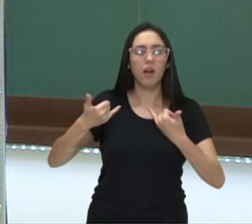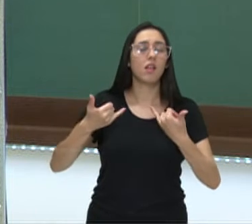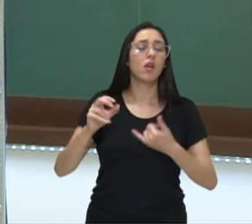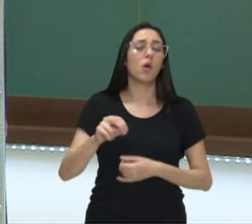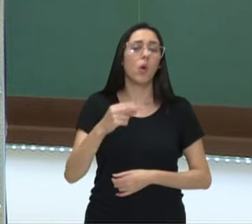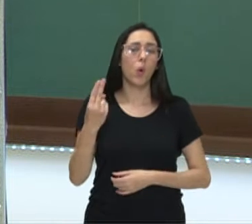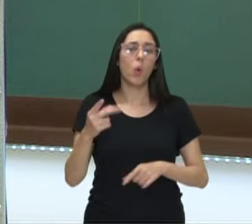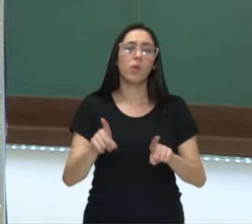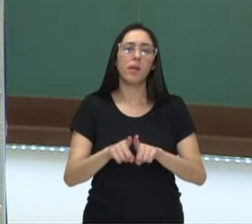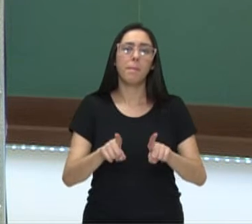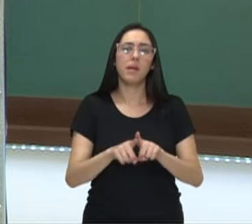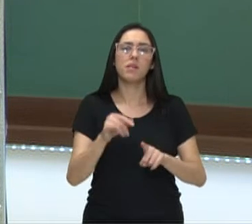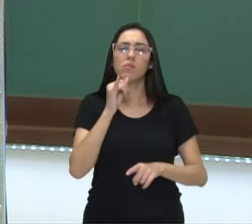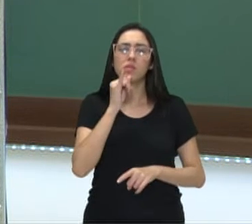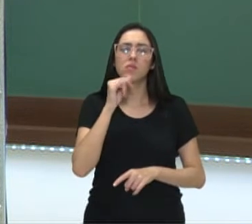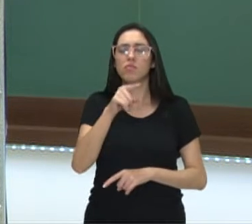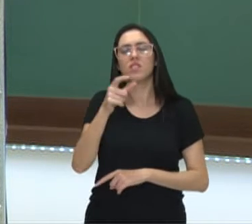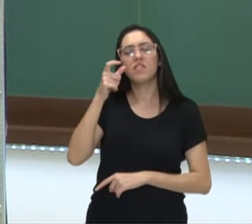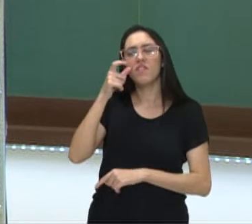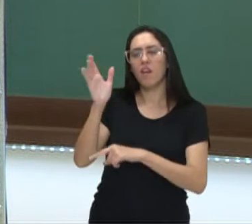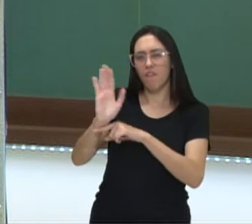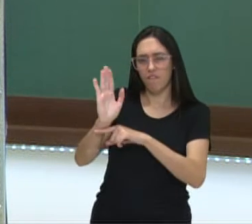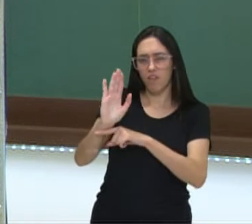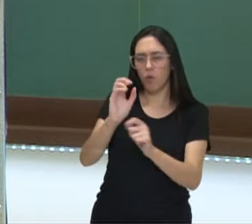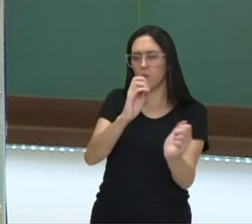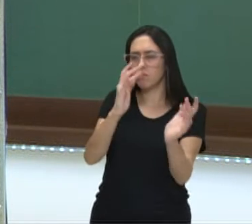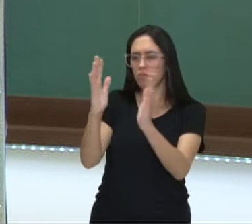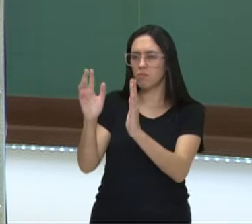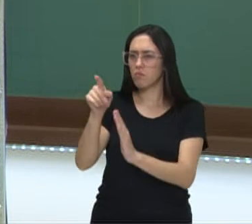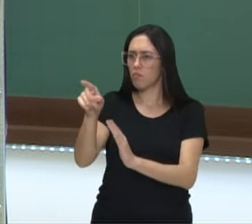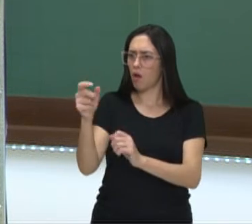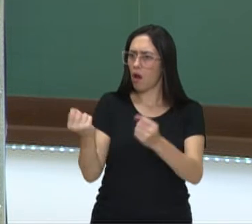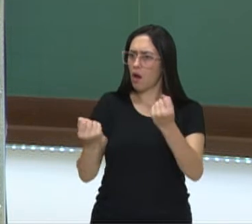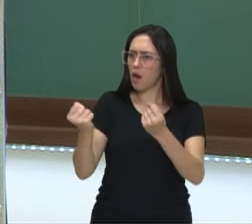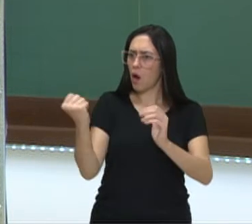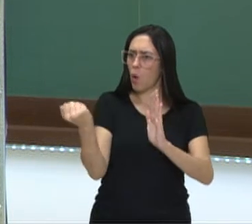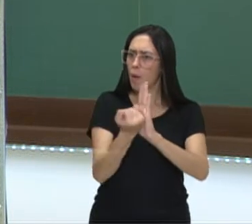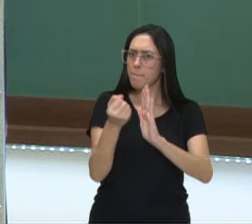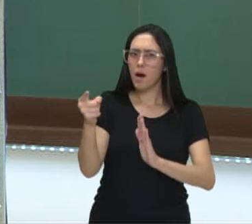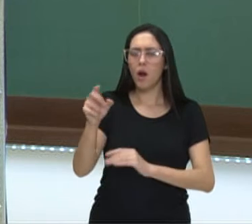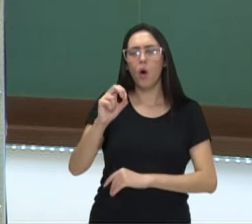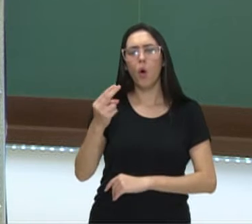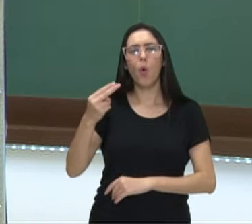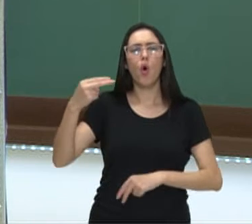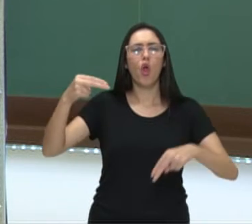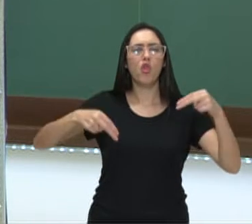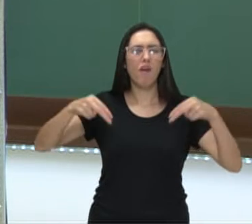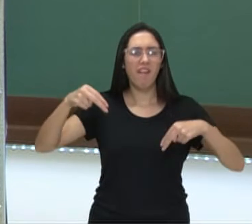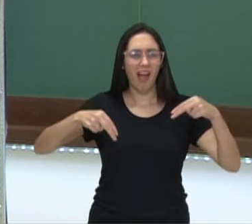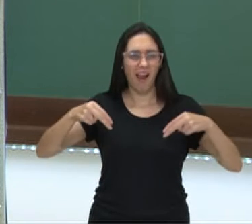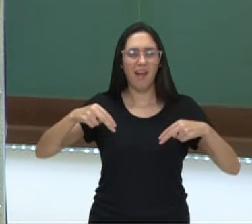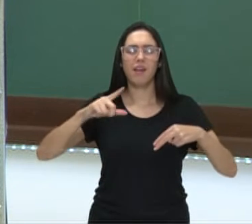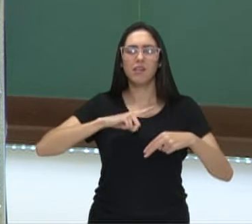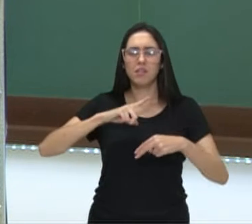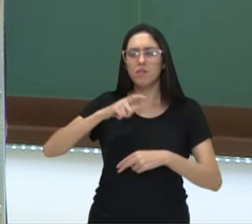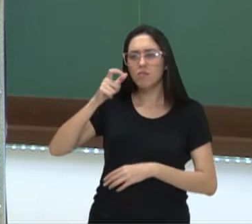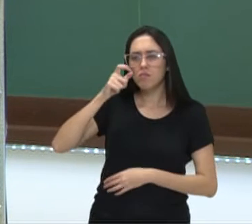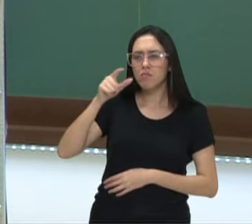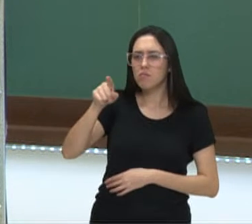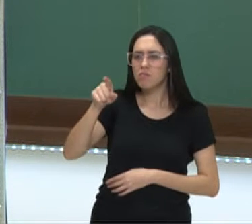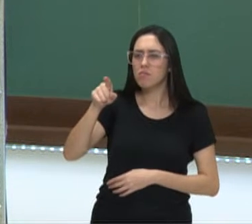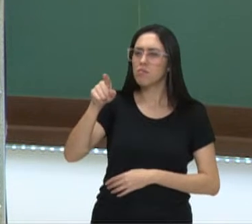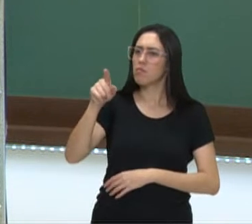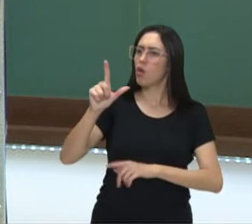quando você está assistindo a um filme e você vê uma marca de carro, ou uma novela e você vê uma marca de uma loja. Isso não é por